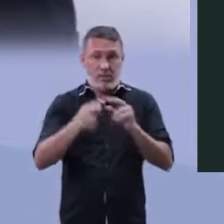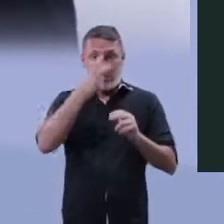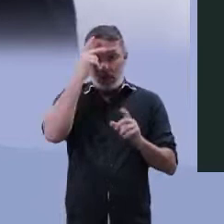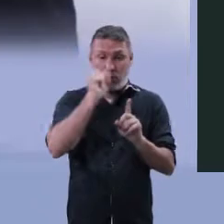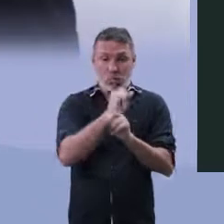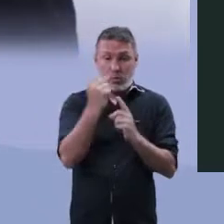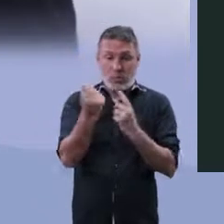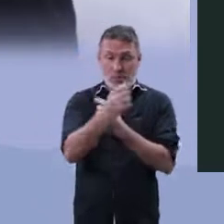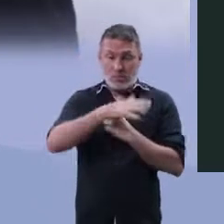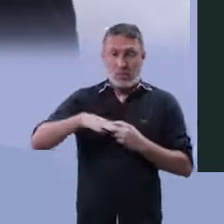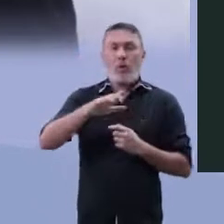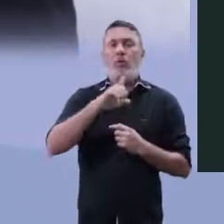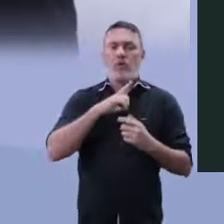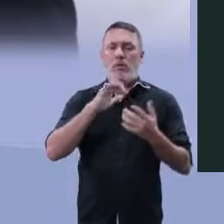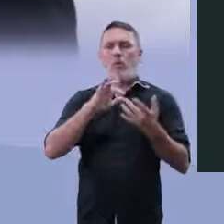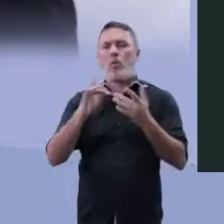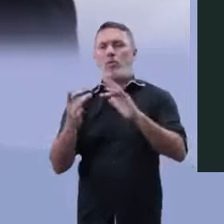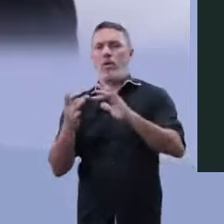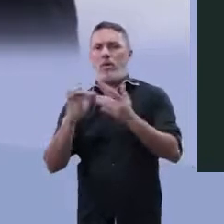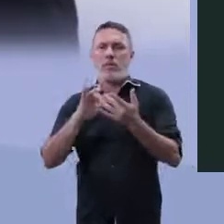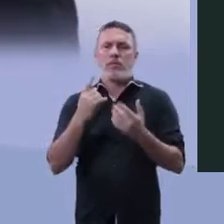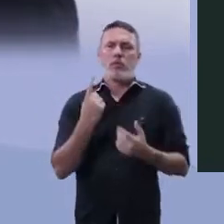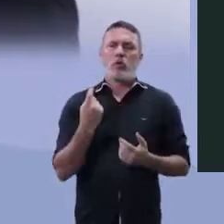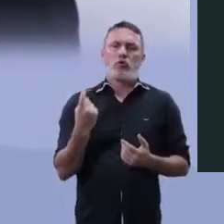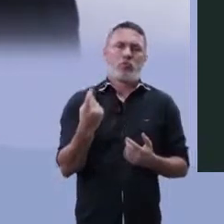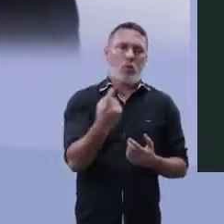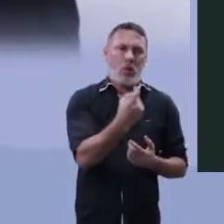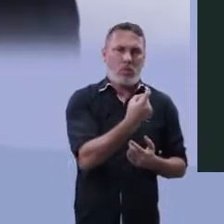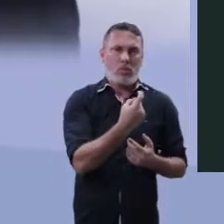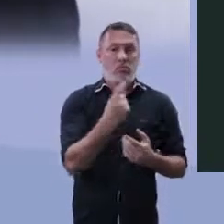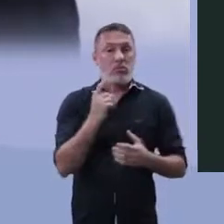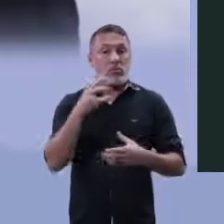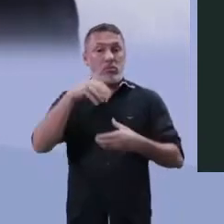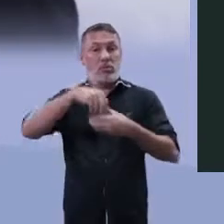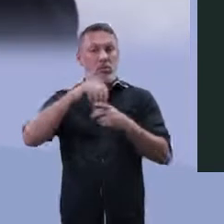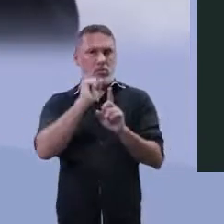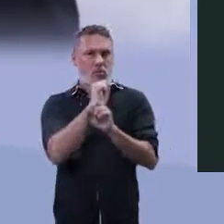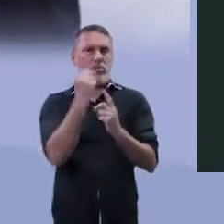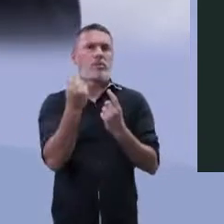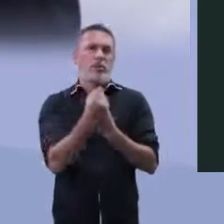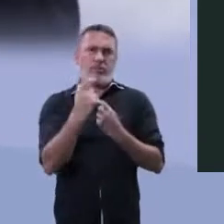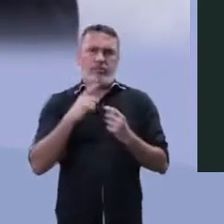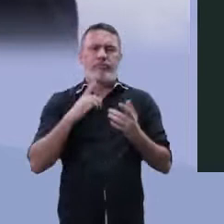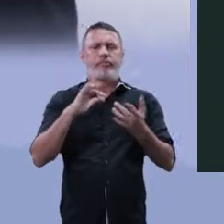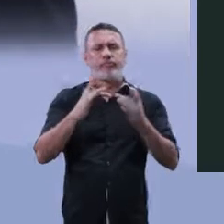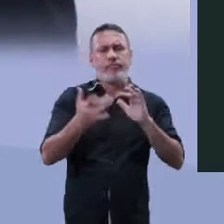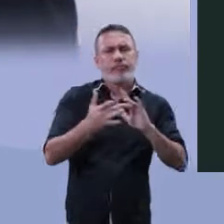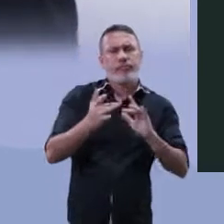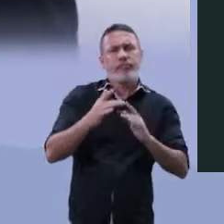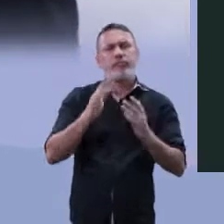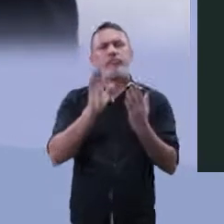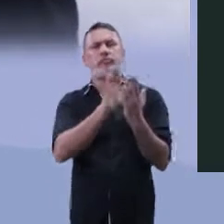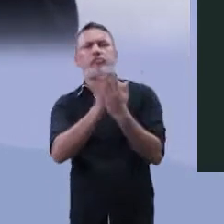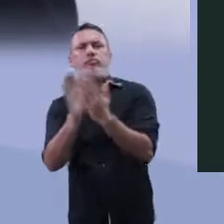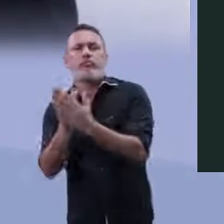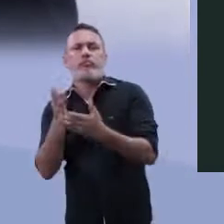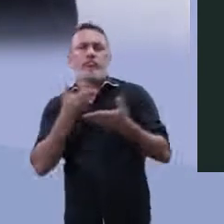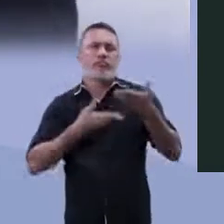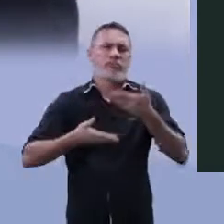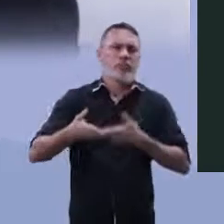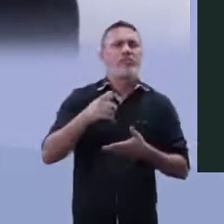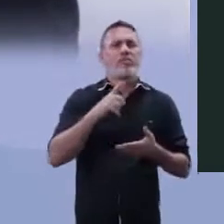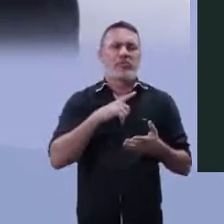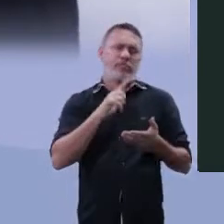são caracterizadas pelo contato interindividual, ou seja, pessoas, né, dentro de uma determinada comunidade, dentro de uma